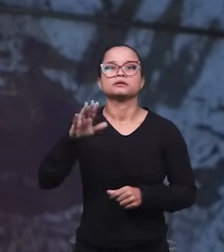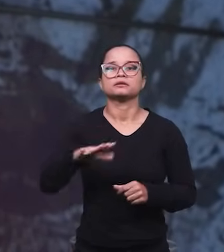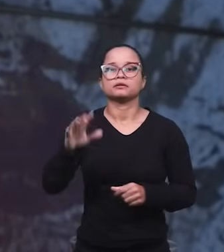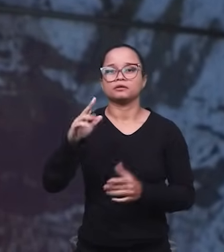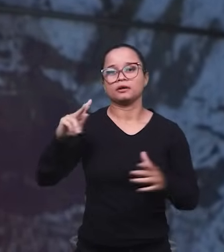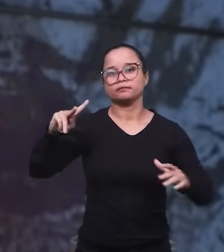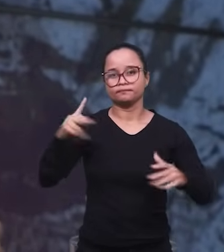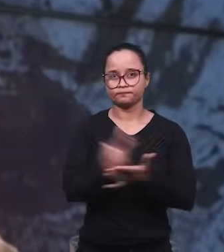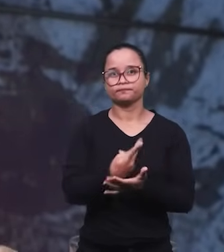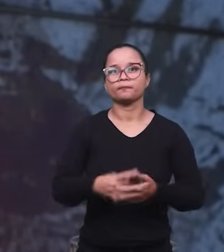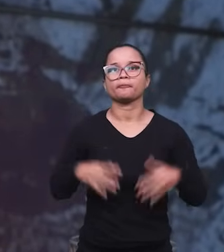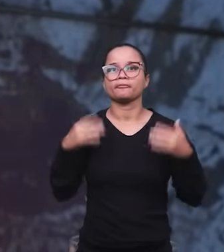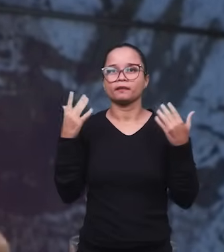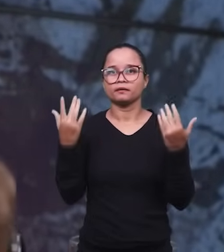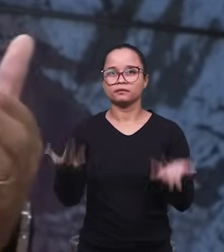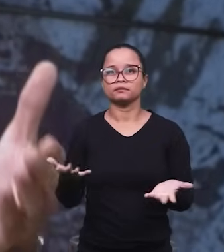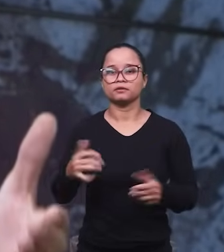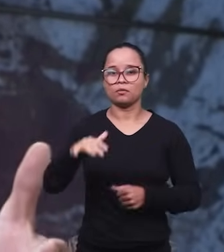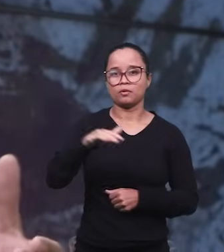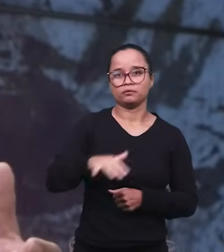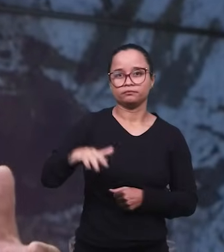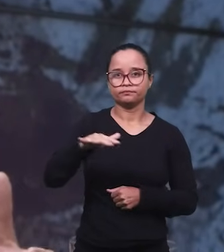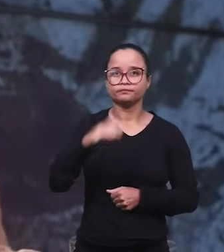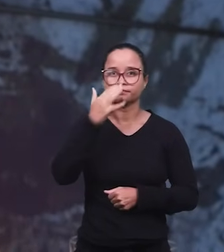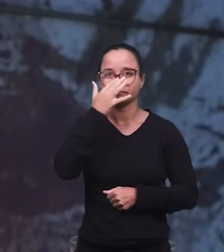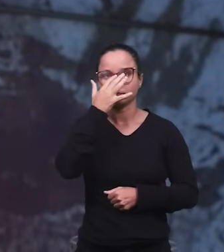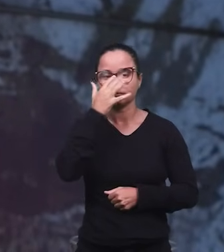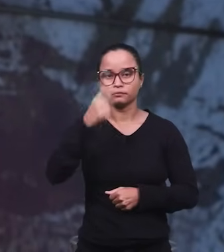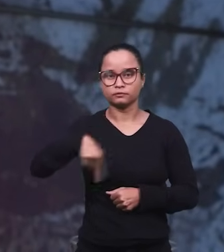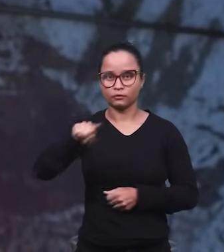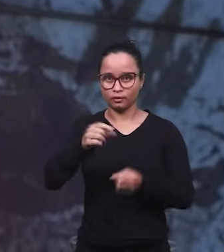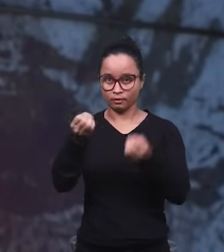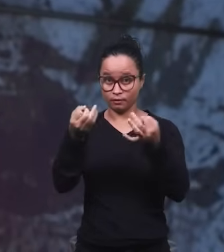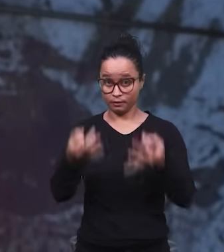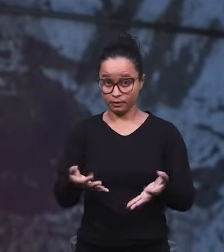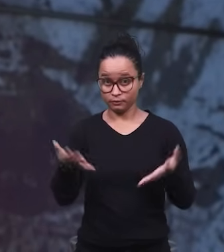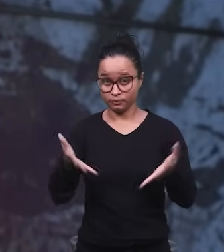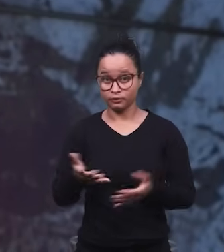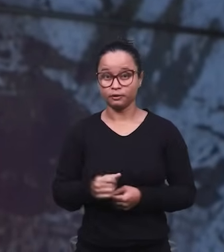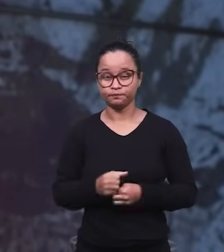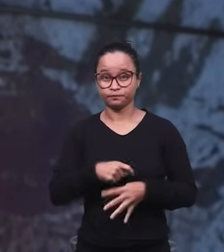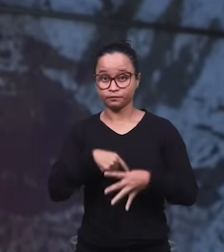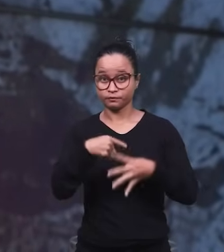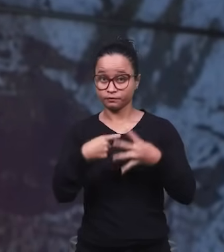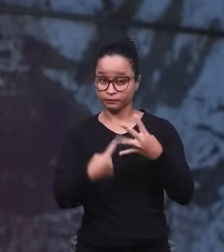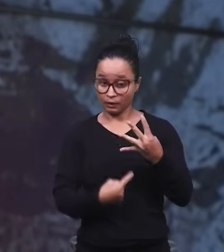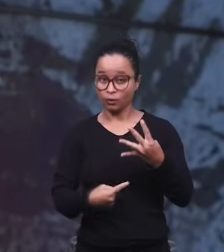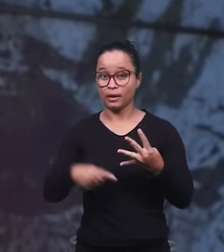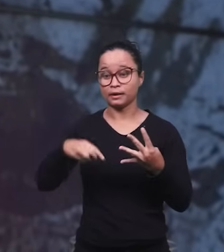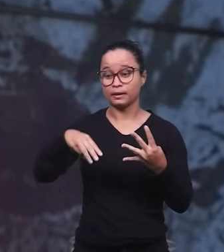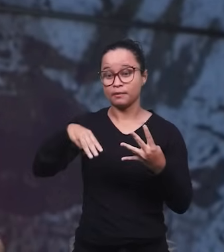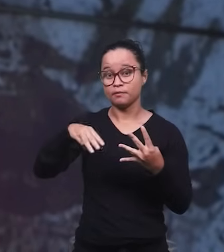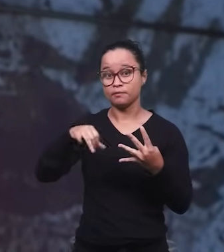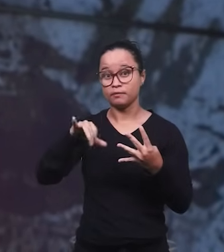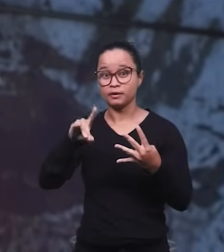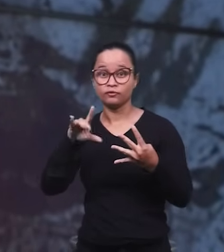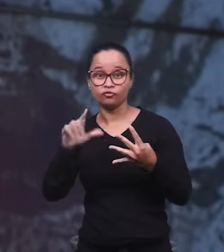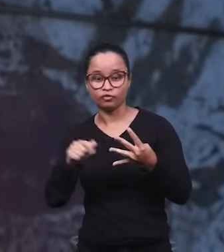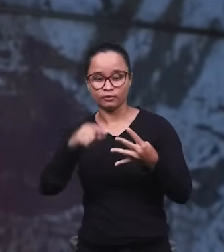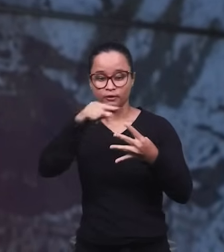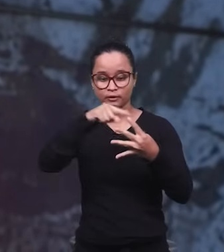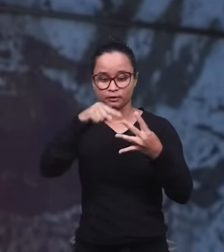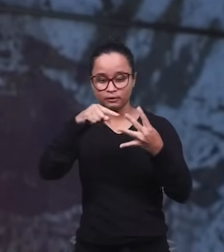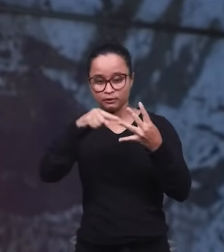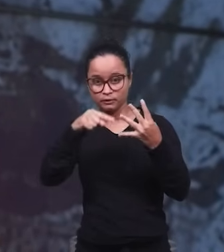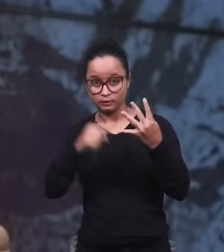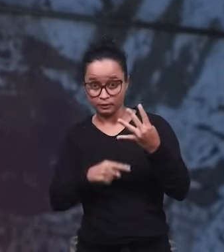dos eventos. Então, ele é uma dimensão, como nós falamos, né, na quarta medida, ele faz parte das